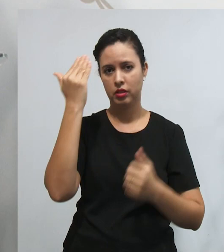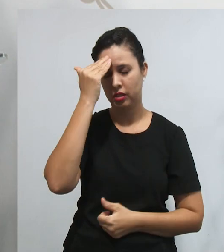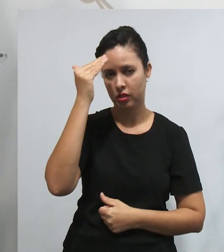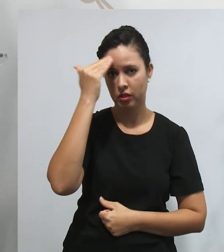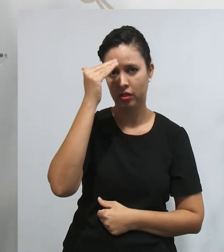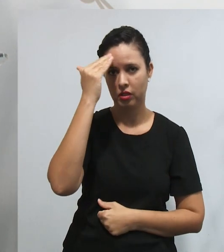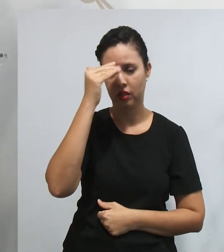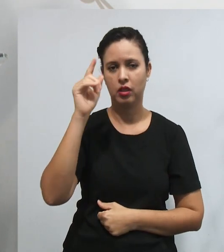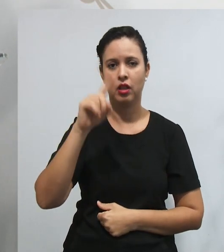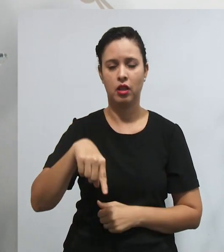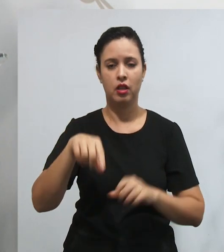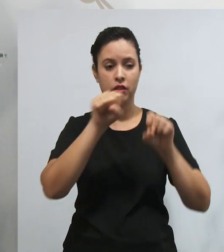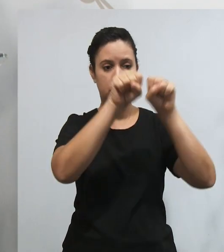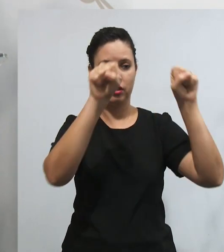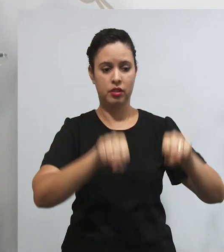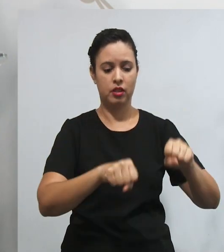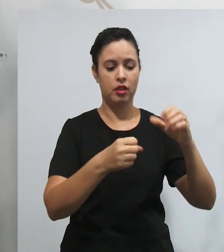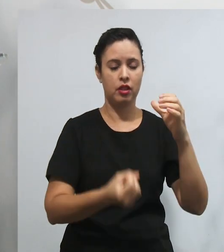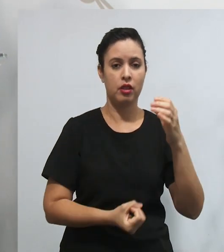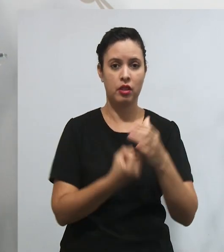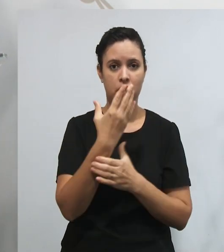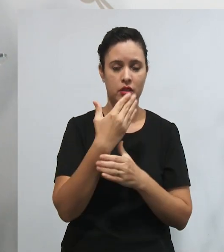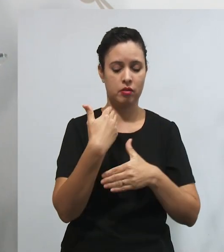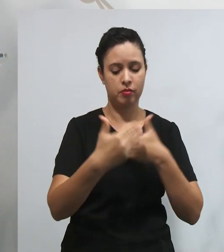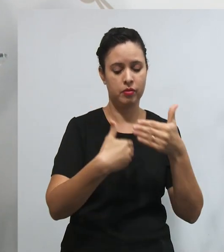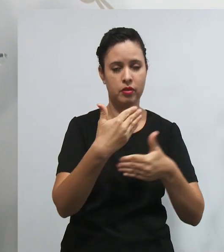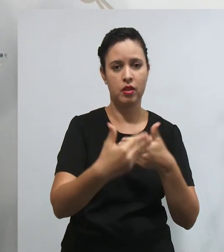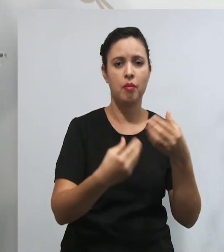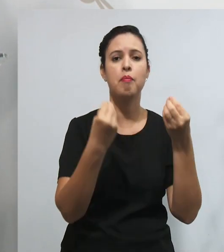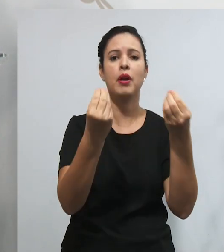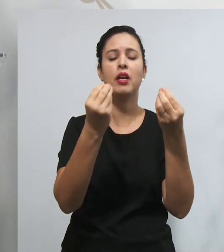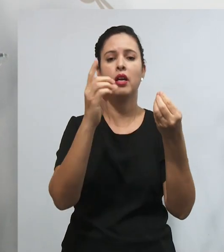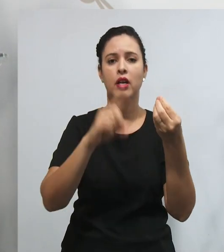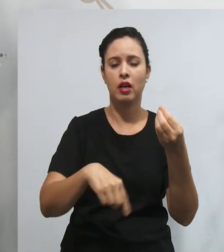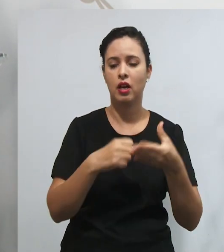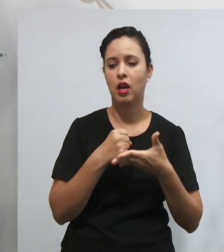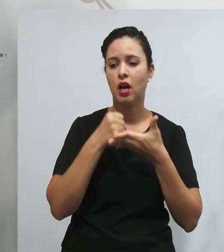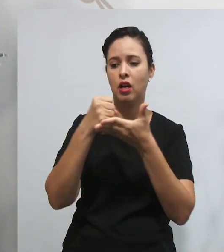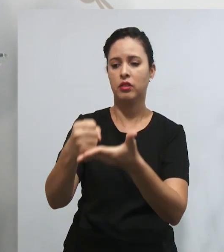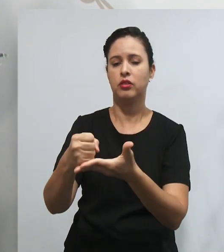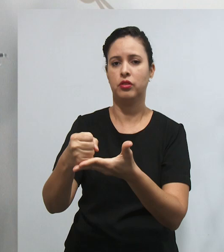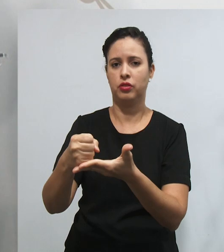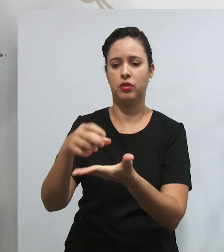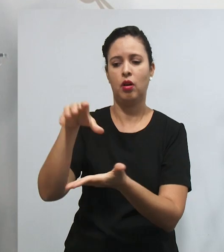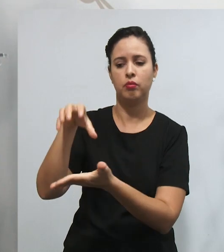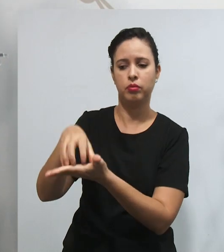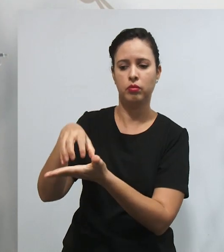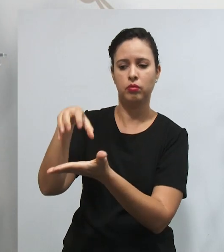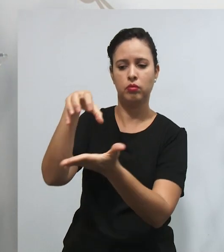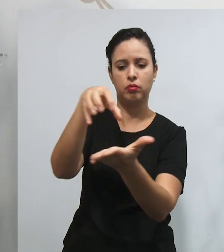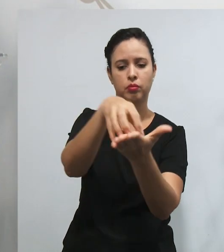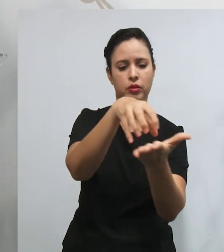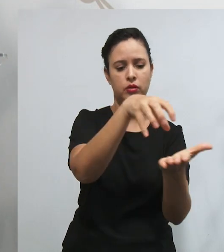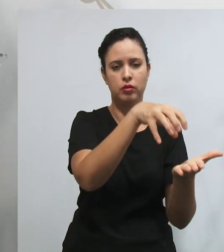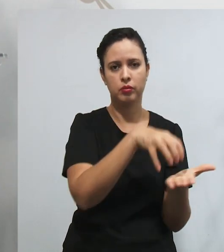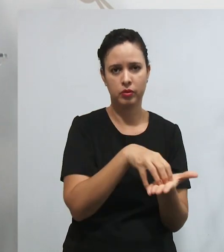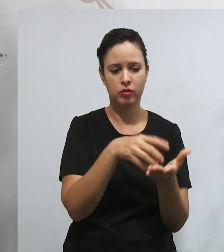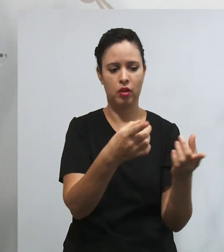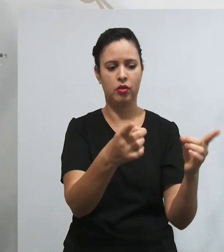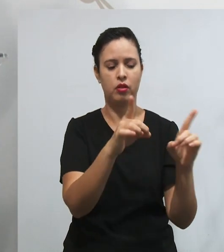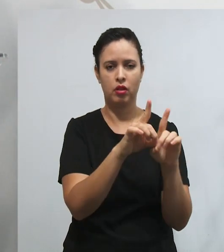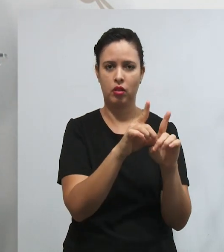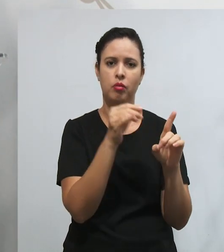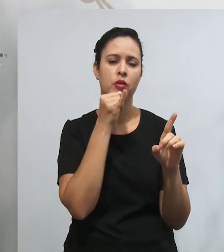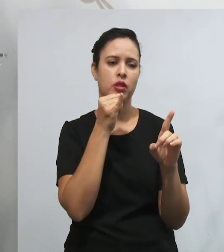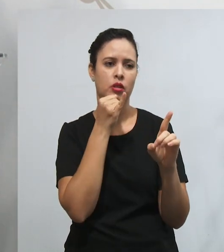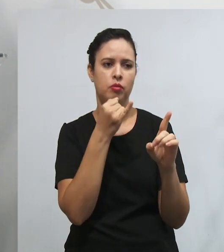são desenvolvidos para atender os setores. Então, eu desenvolvo um sistema para o setor de recursos